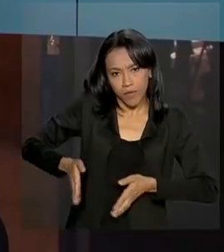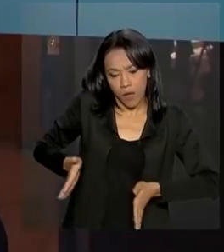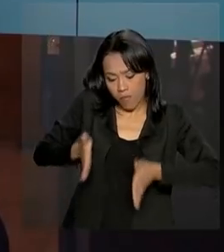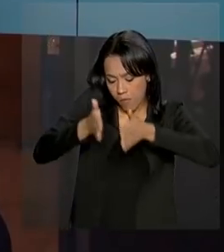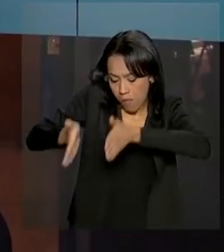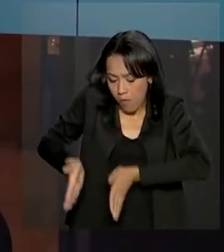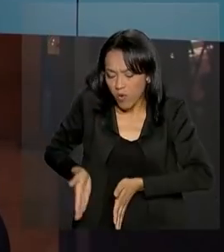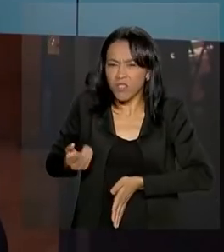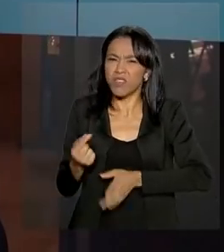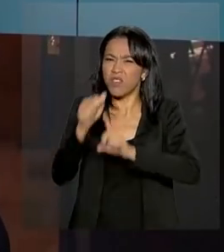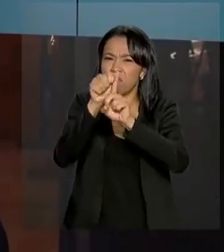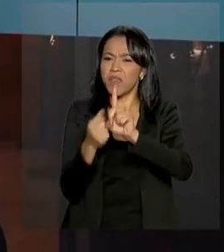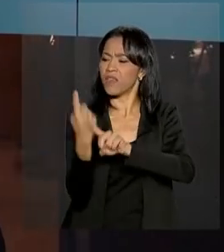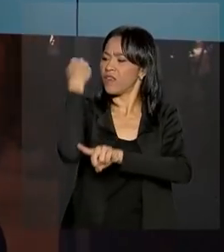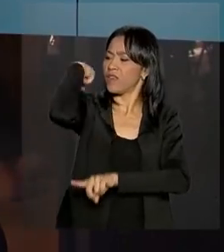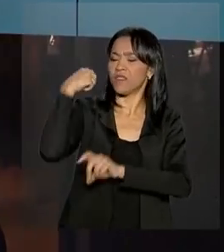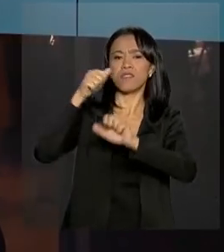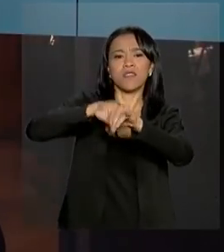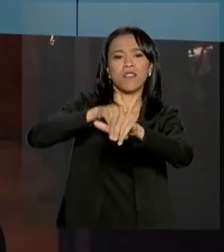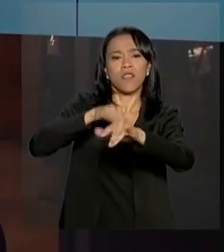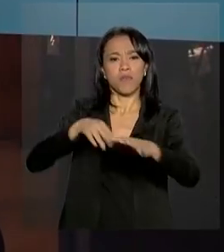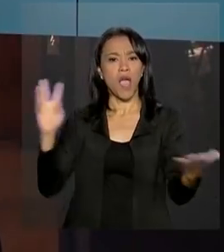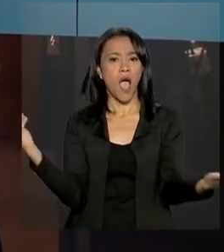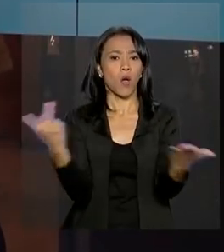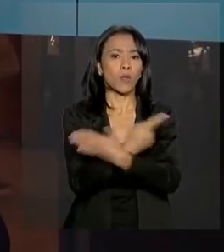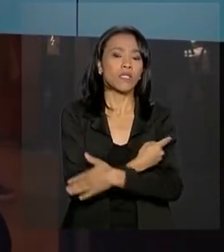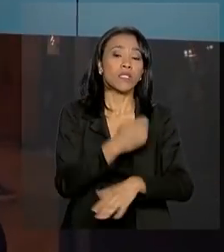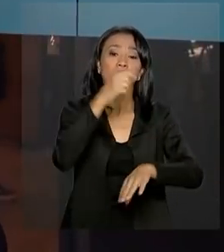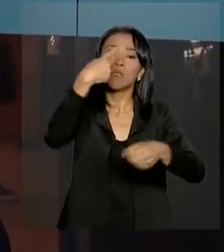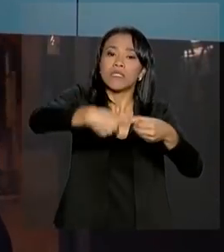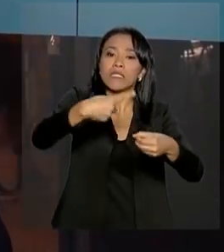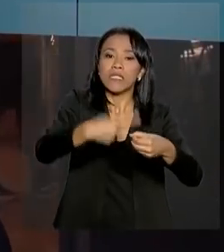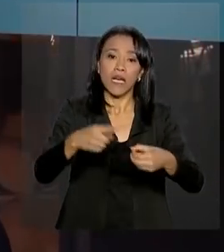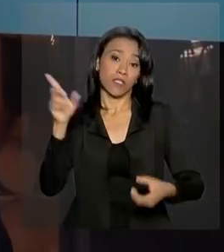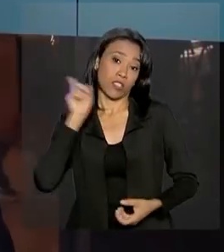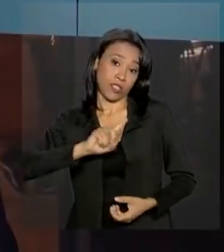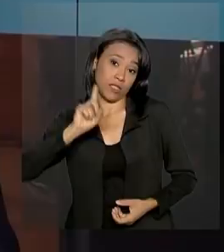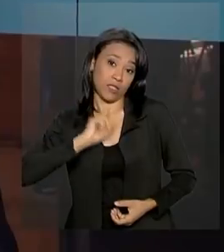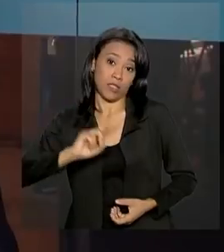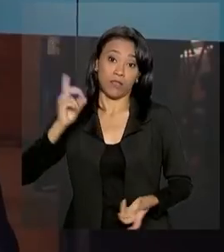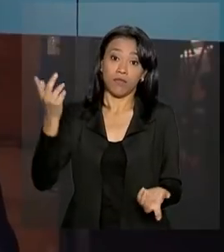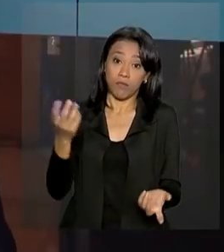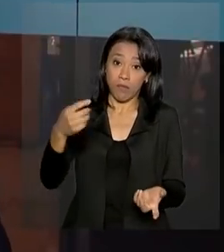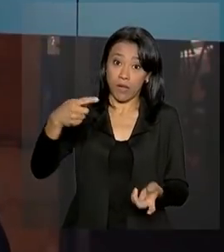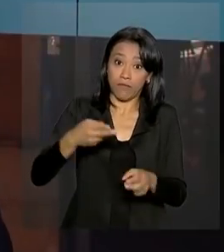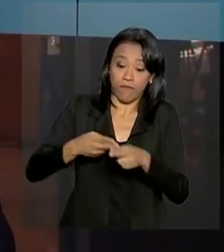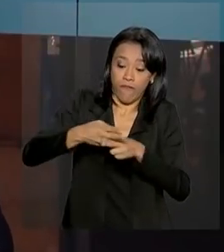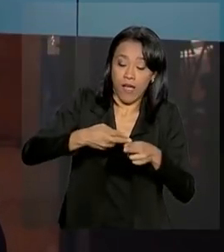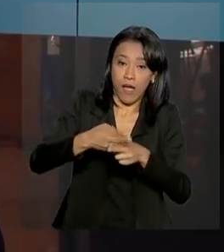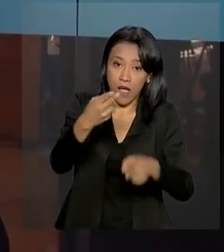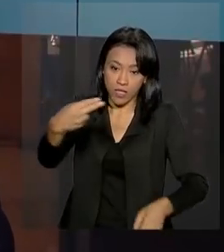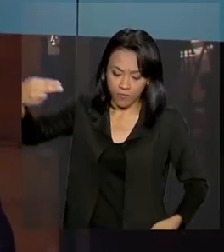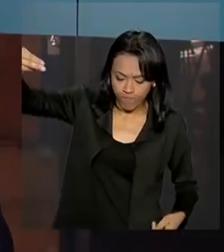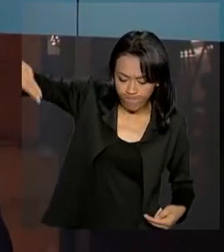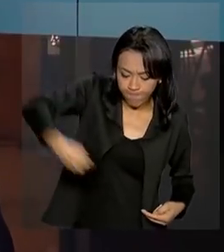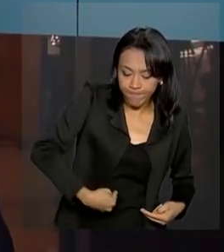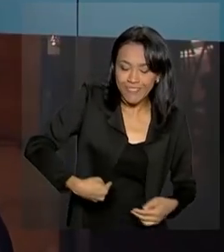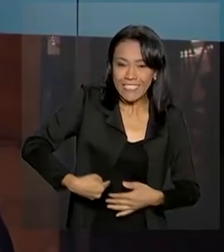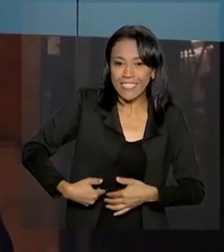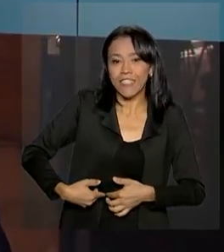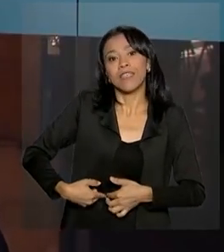ano passado, quando foi vítima de um atentado na cidade mineira de Juiz de Fora. Ele recebeu uma facada que perfurou